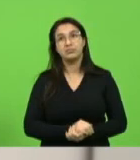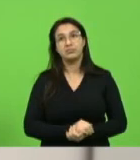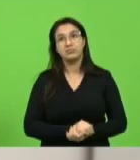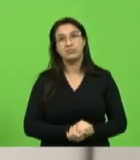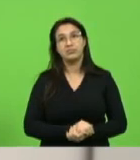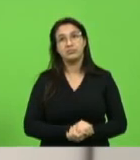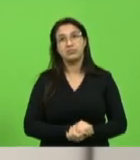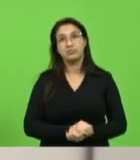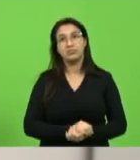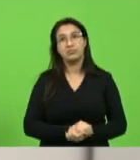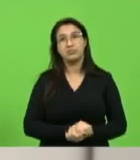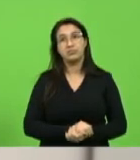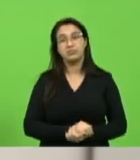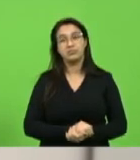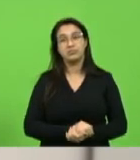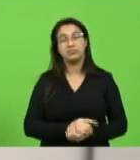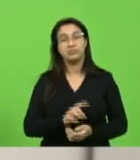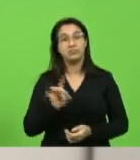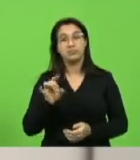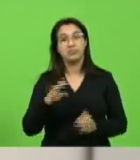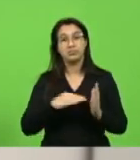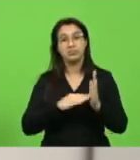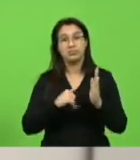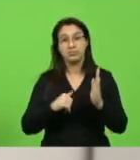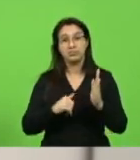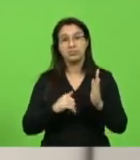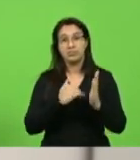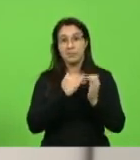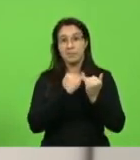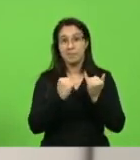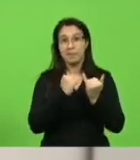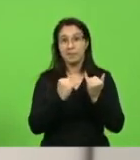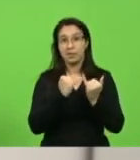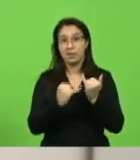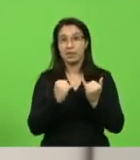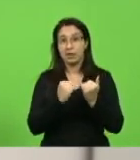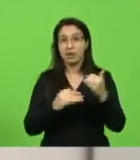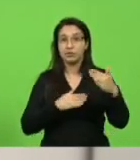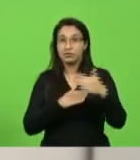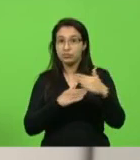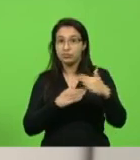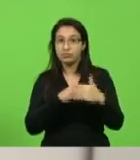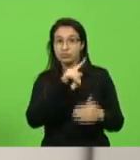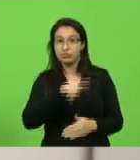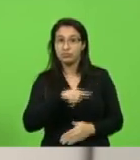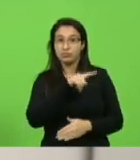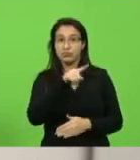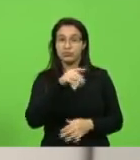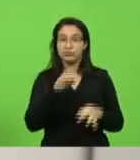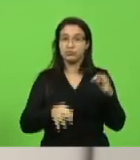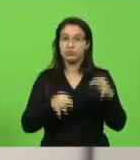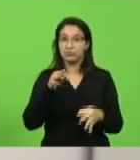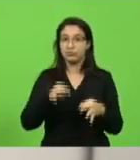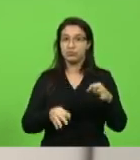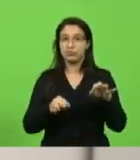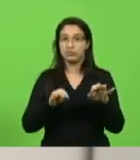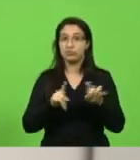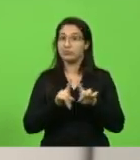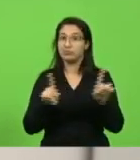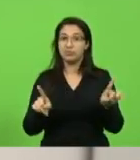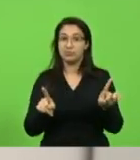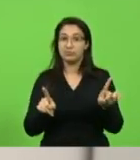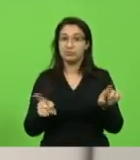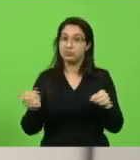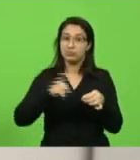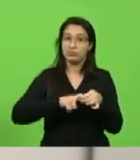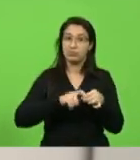que apenas menos da metade dessa quantia foi bloqueada judicialmente, o que ainda não foi revertido aos